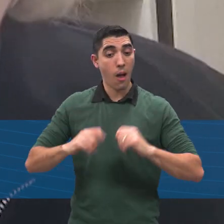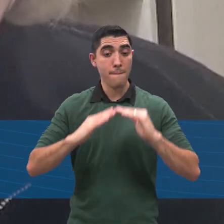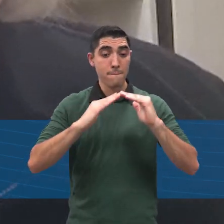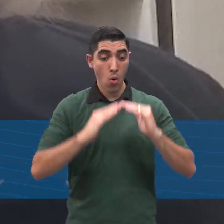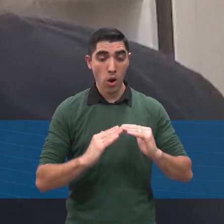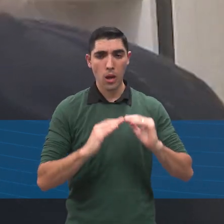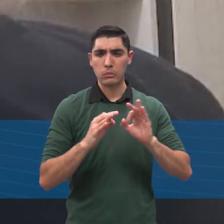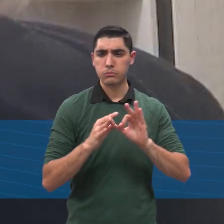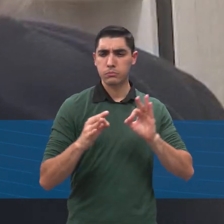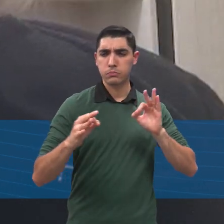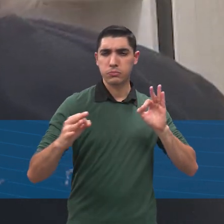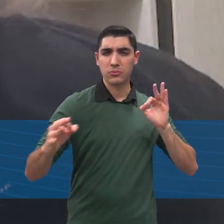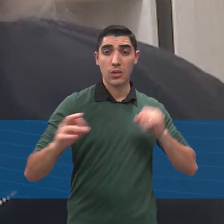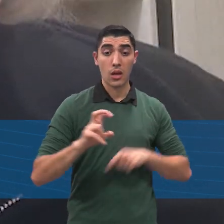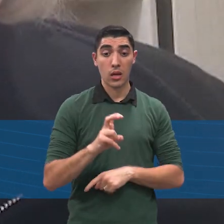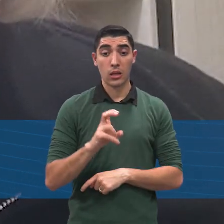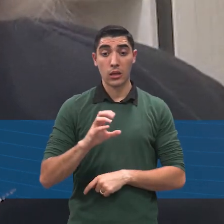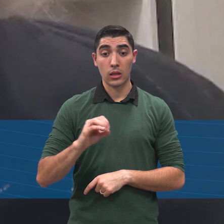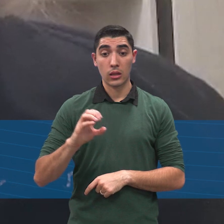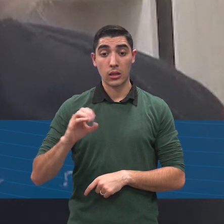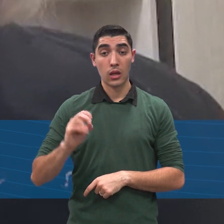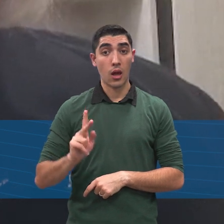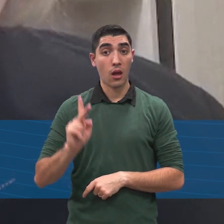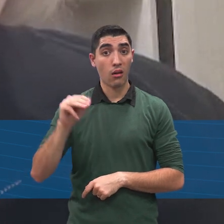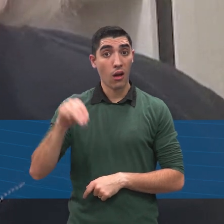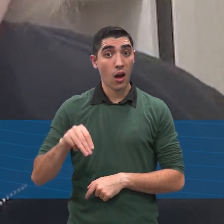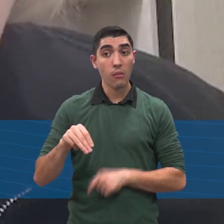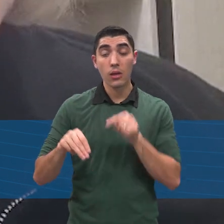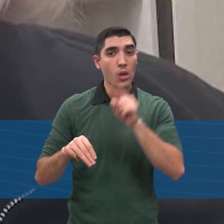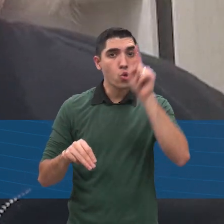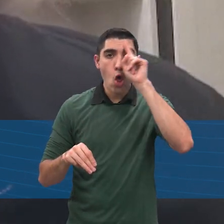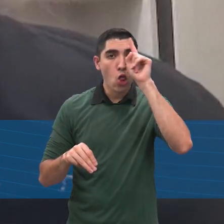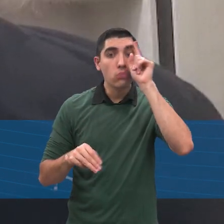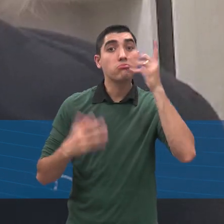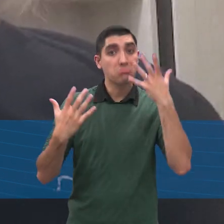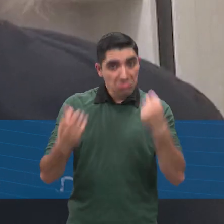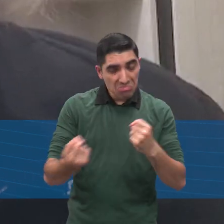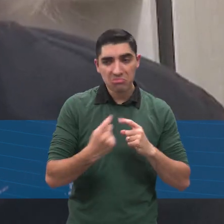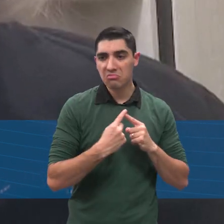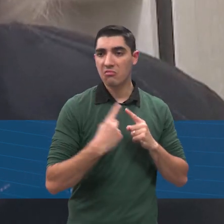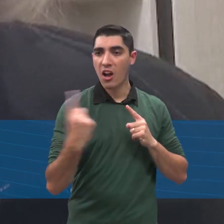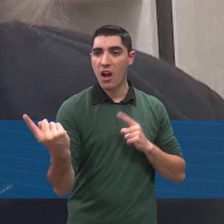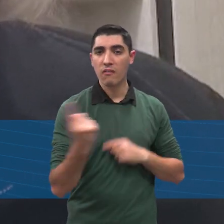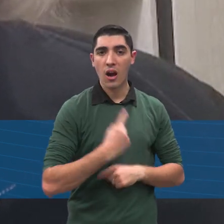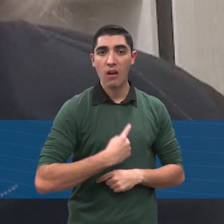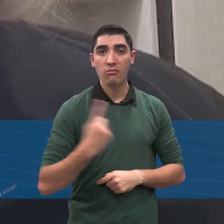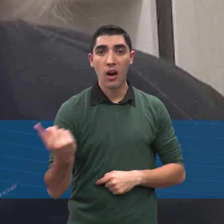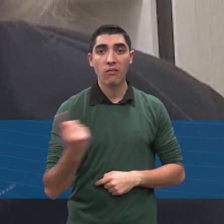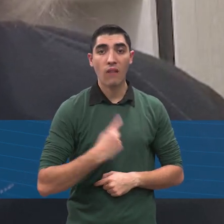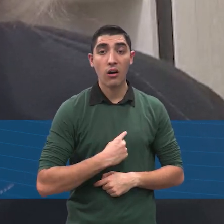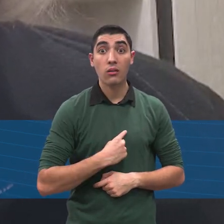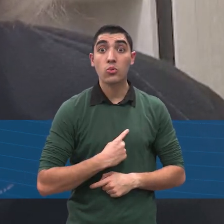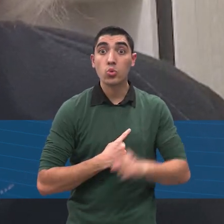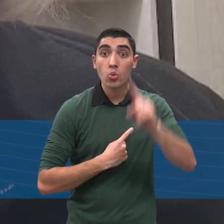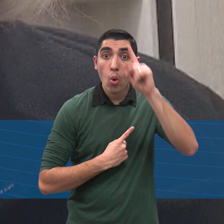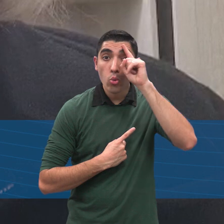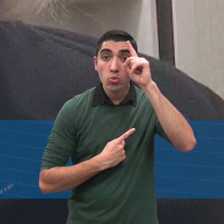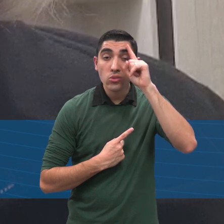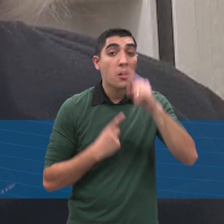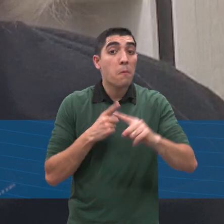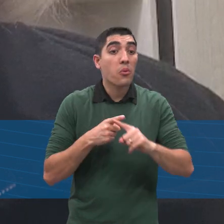morar até 500 quilômetros de distância e ir e vir diariamente ao trabalho por causa do